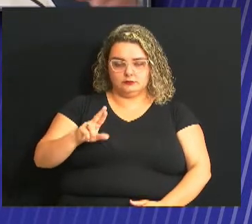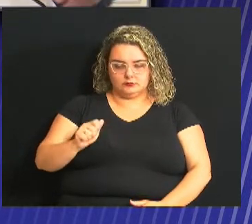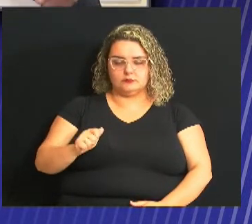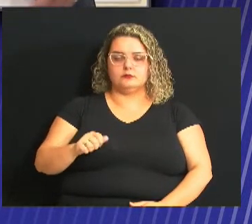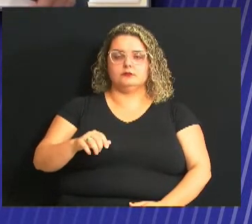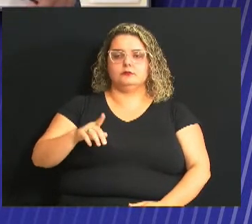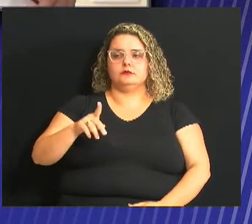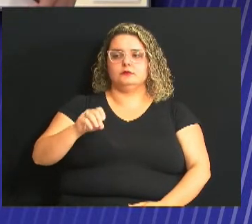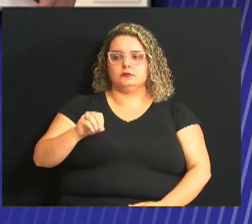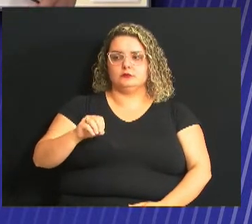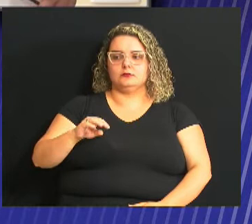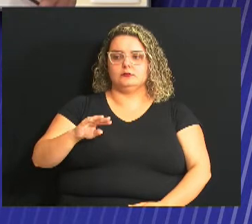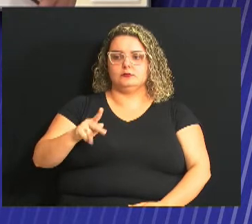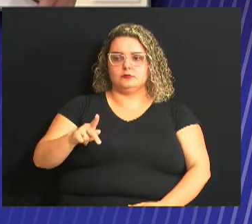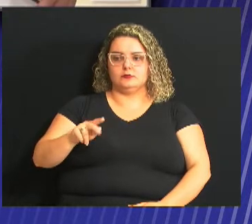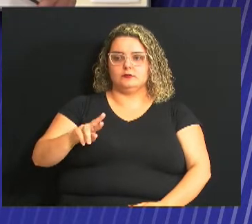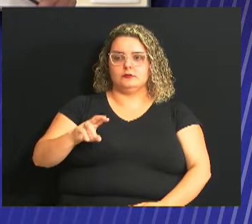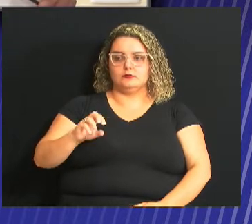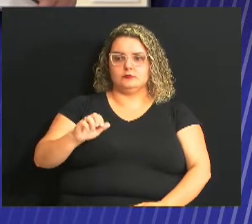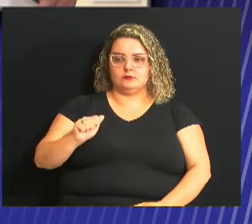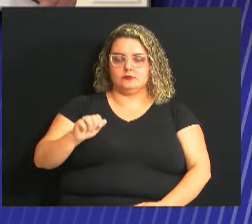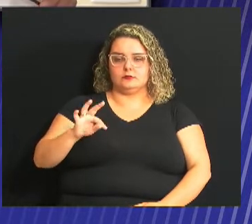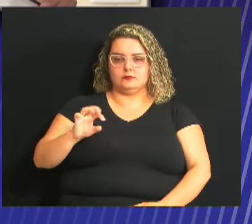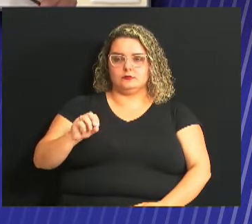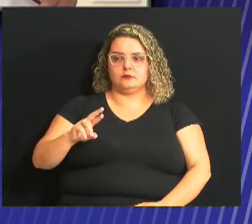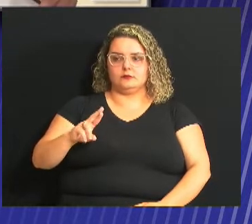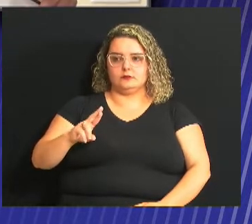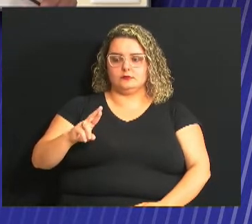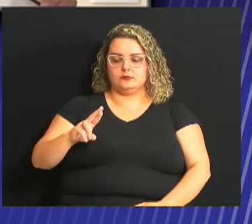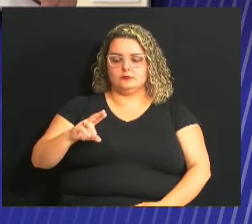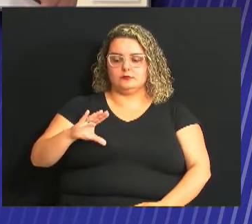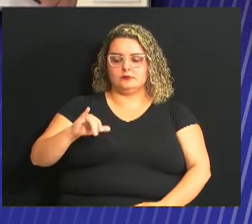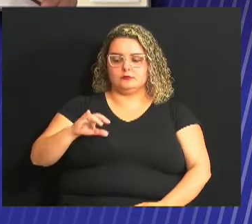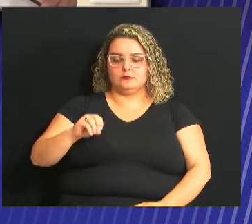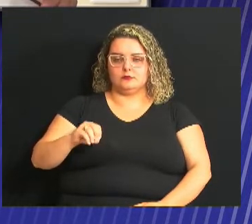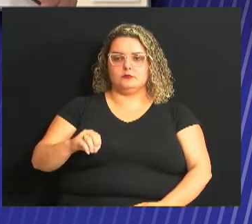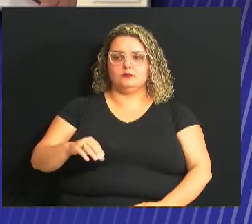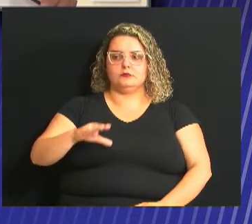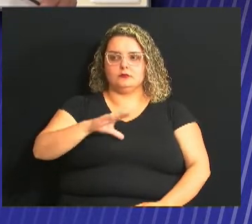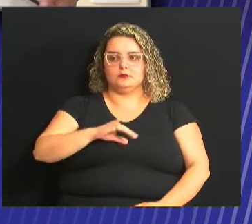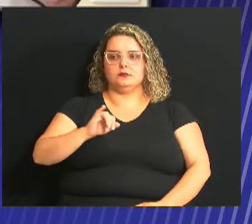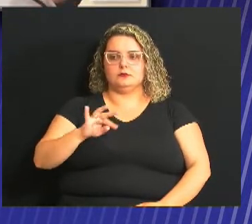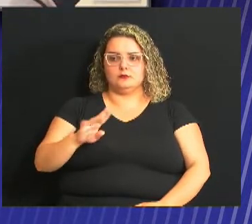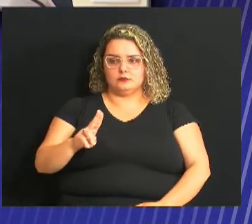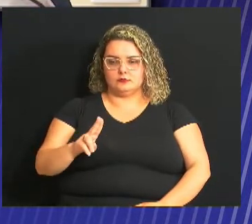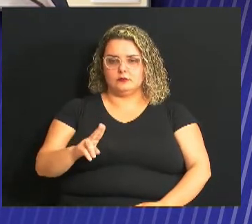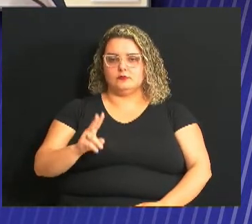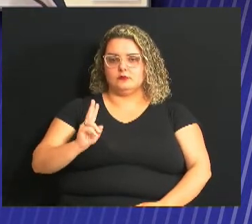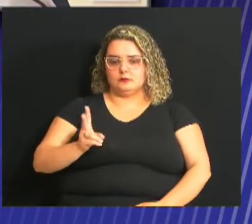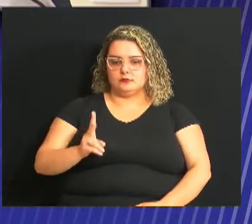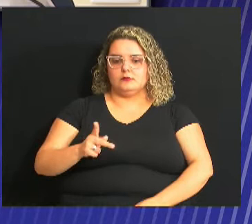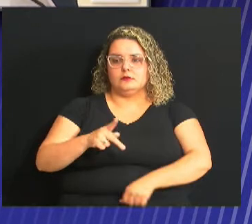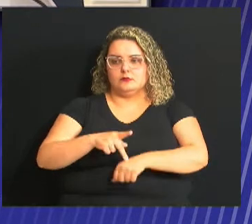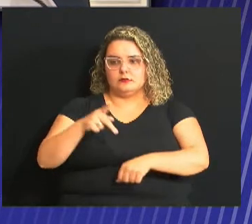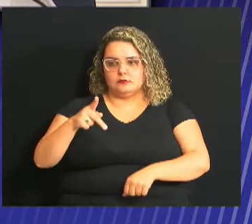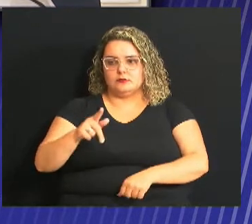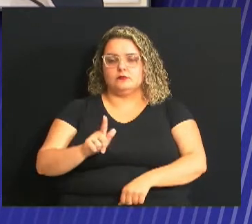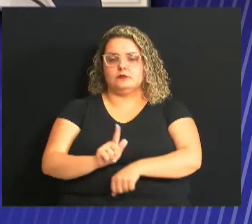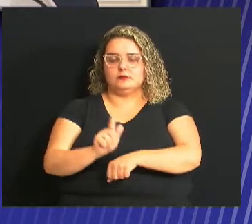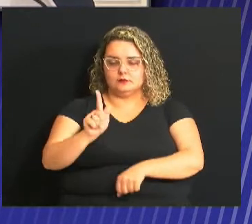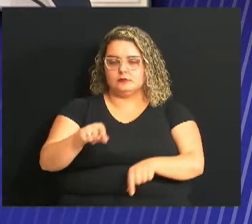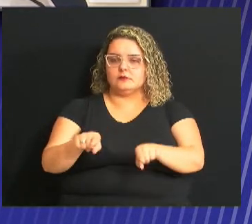sempre trabalhando na formação de professores na graduação e pós-graduação. Em